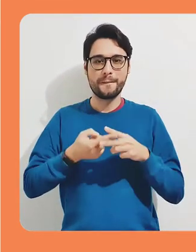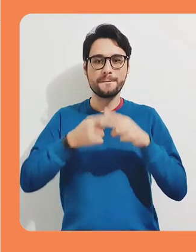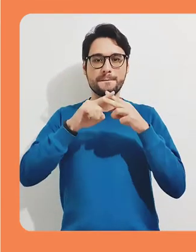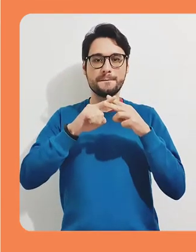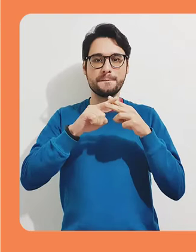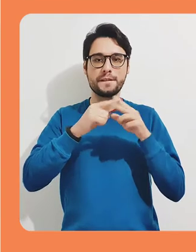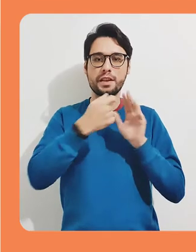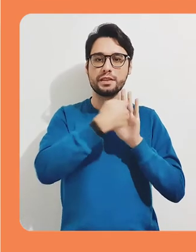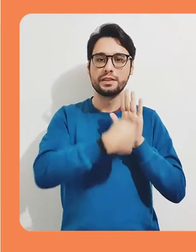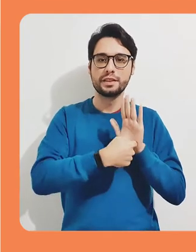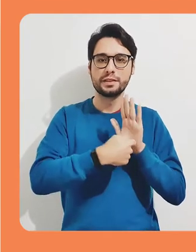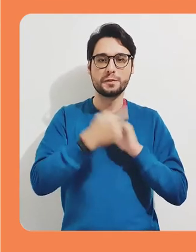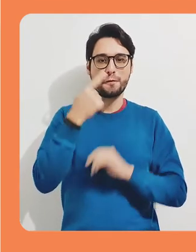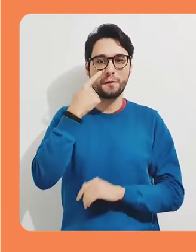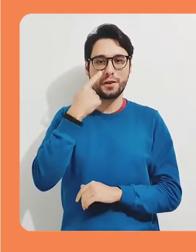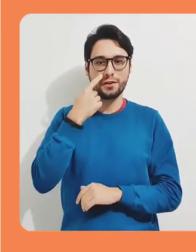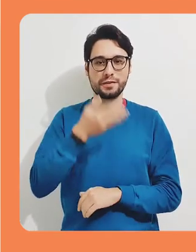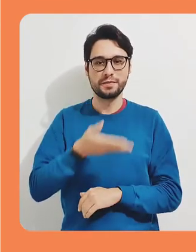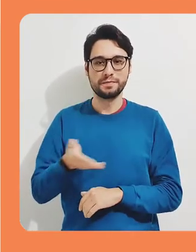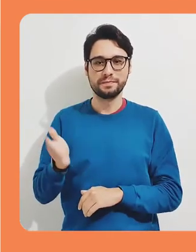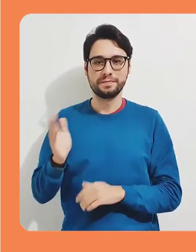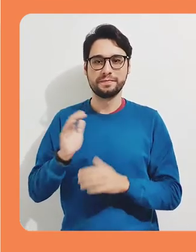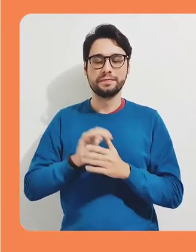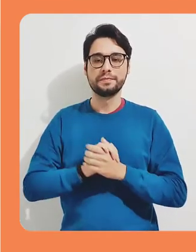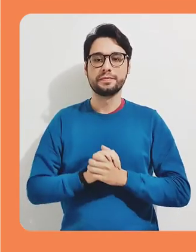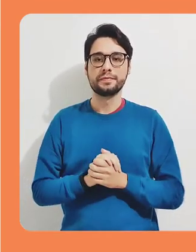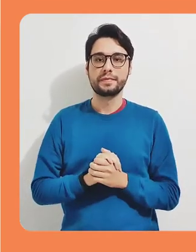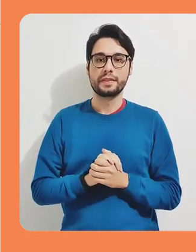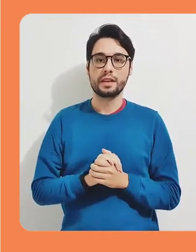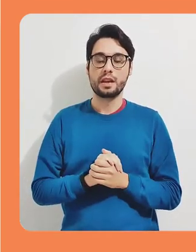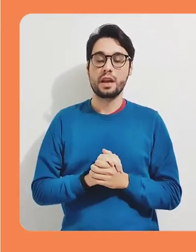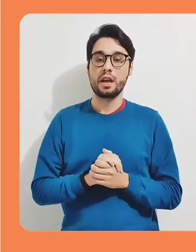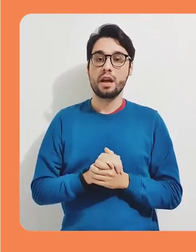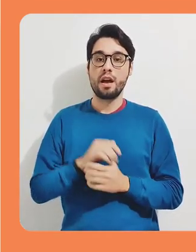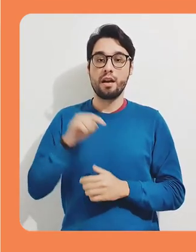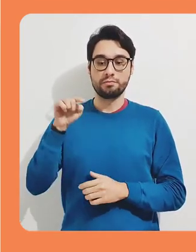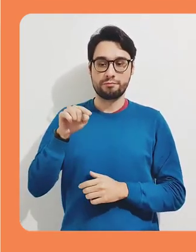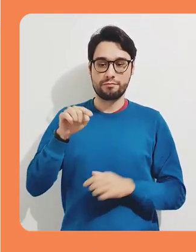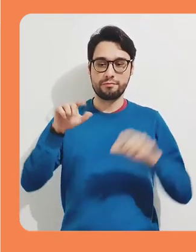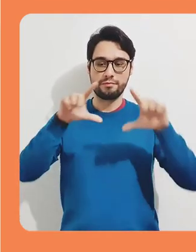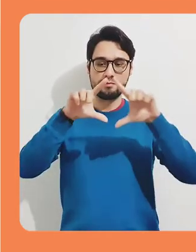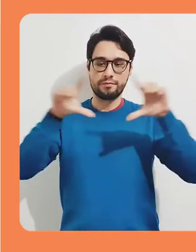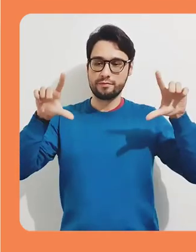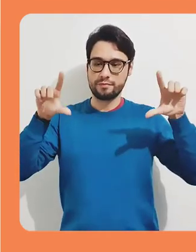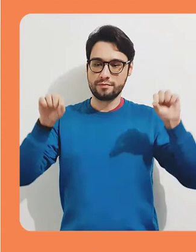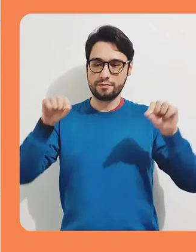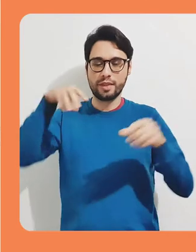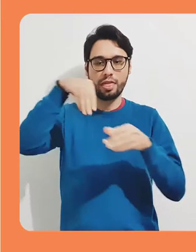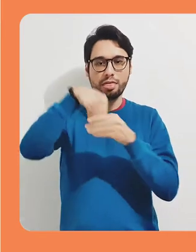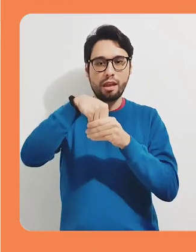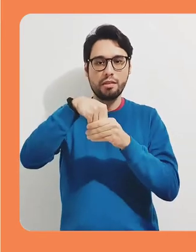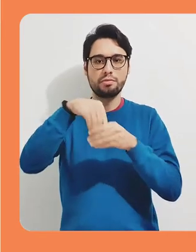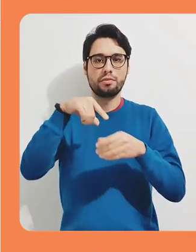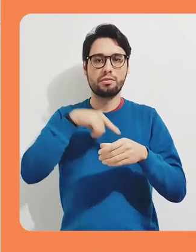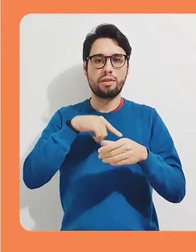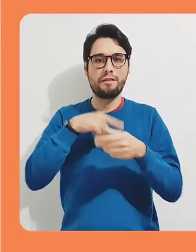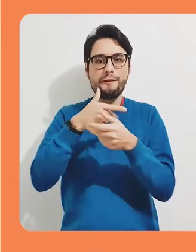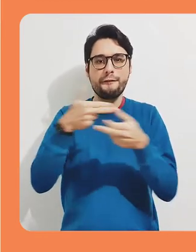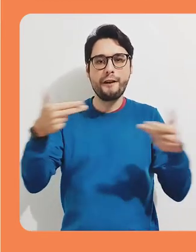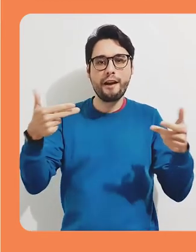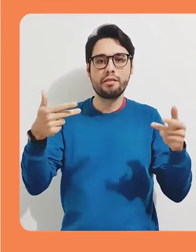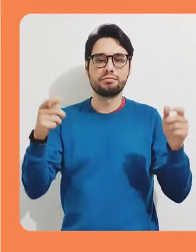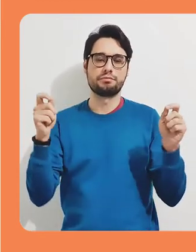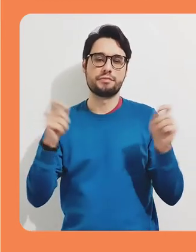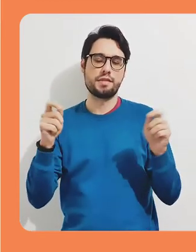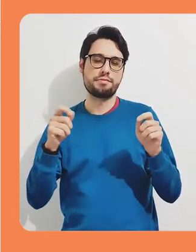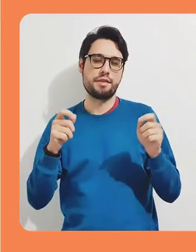vamos modificar os dados do nosso perfil. Veja ele aqui. Esse é o editor de